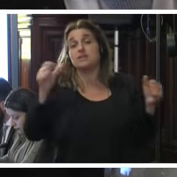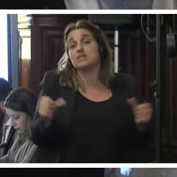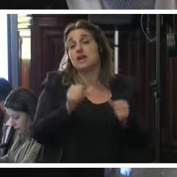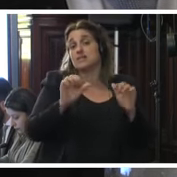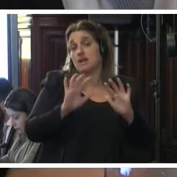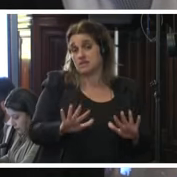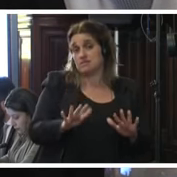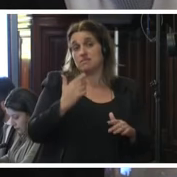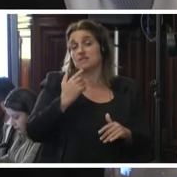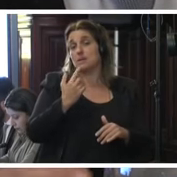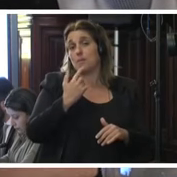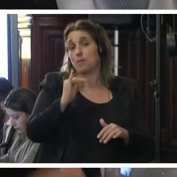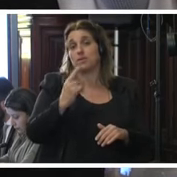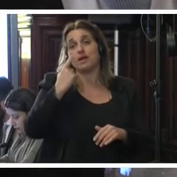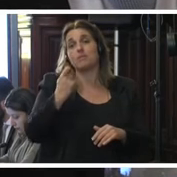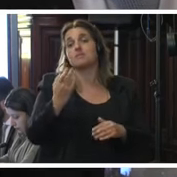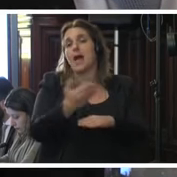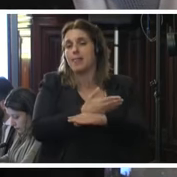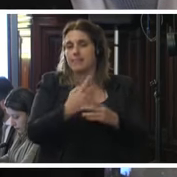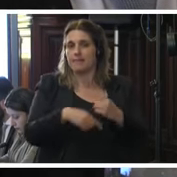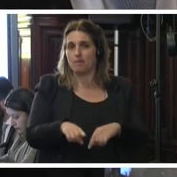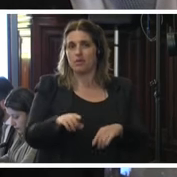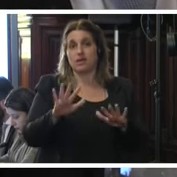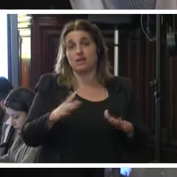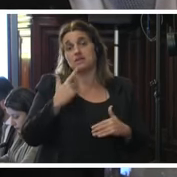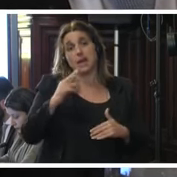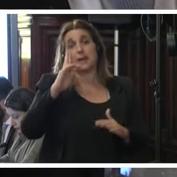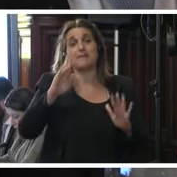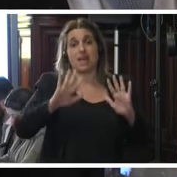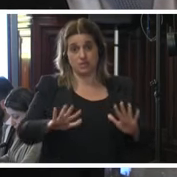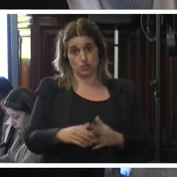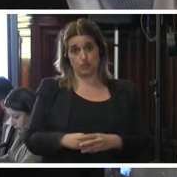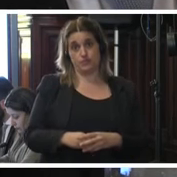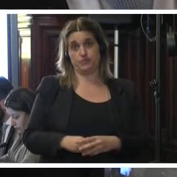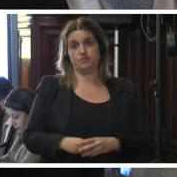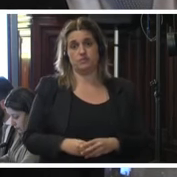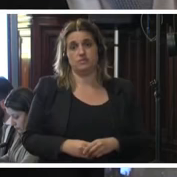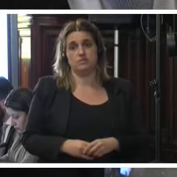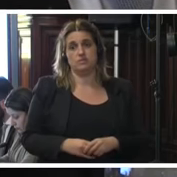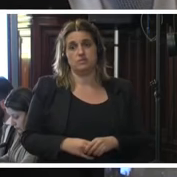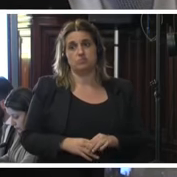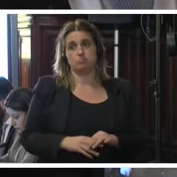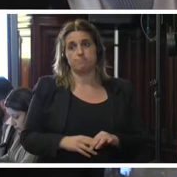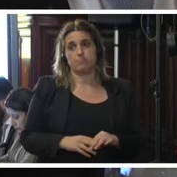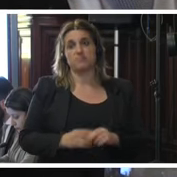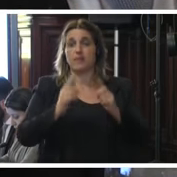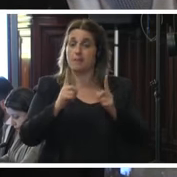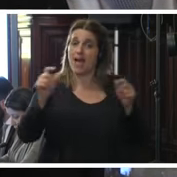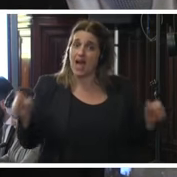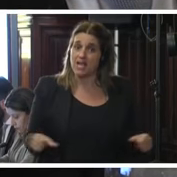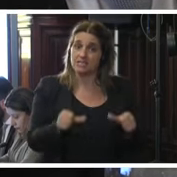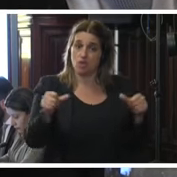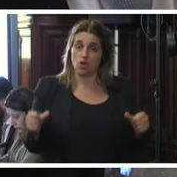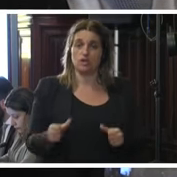afastar. No tocante às ações do Plano Nacional de Segurança Pública realizadas no Estado do Rio de Janeiro, as equipes da Força Nacional